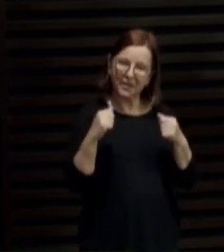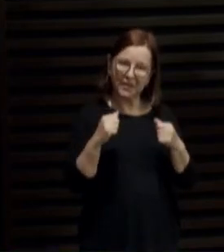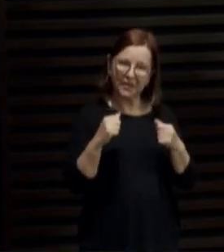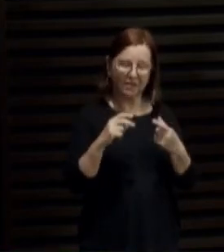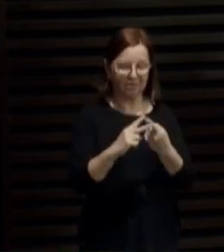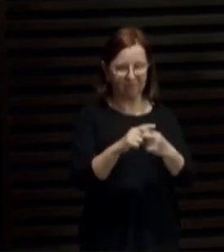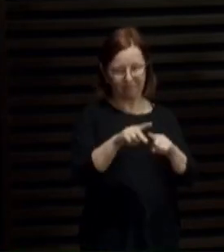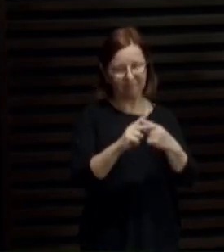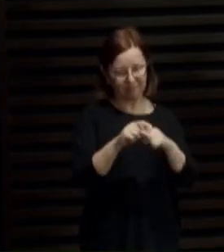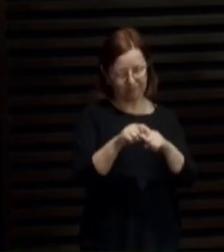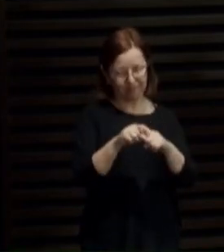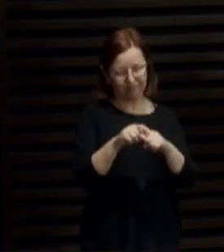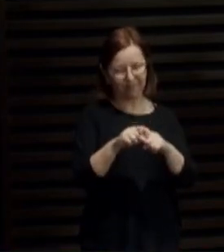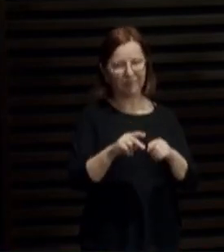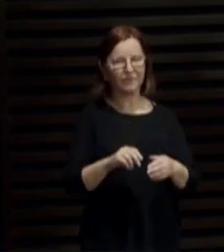disciplinados.